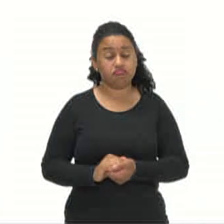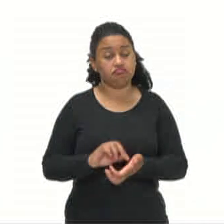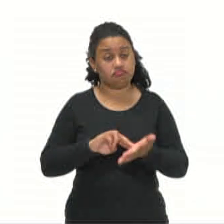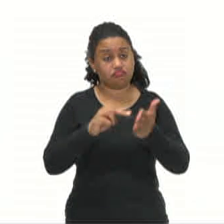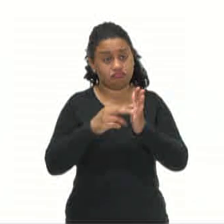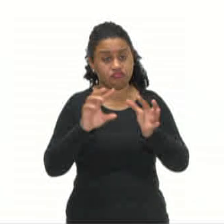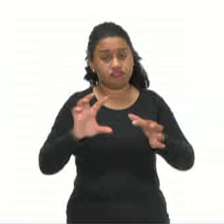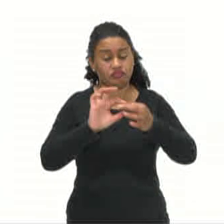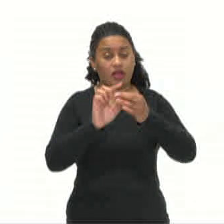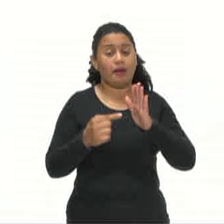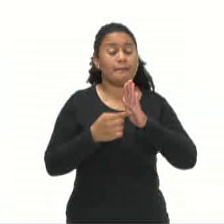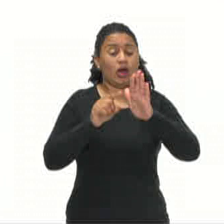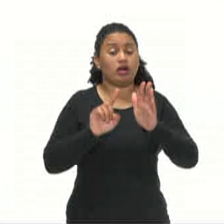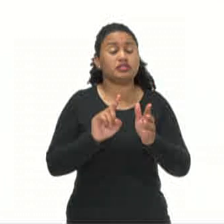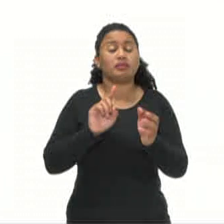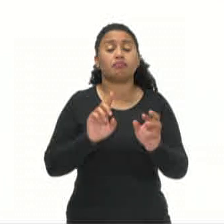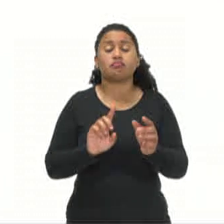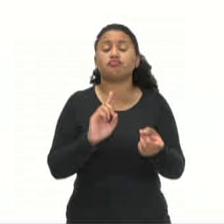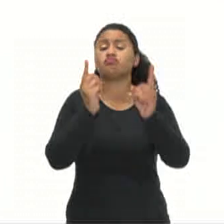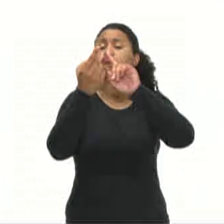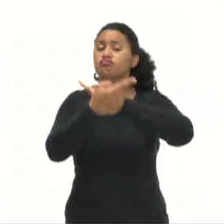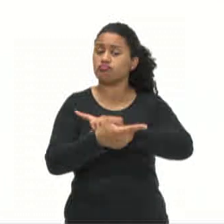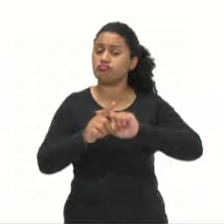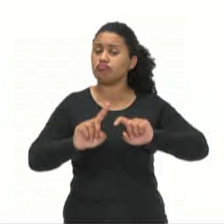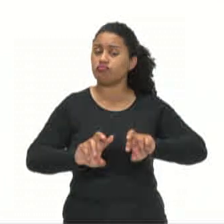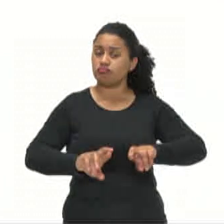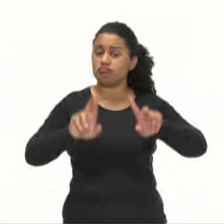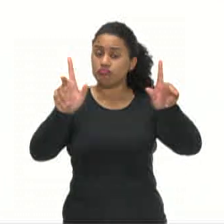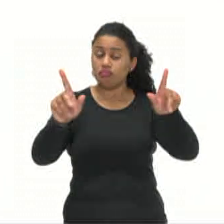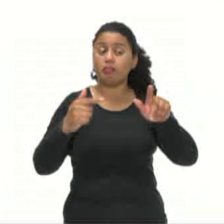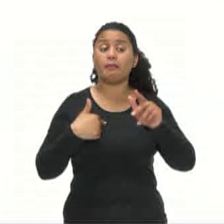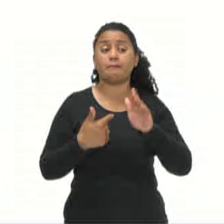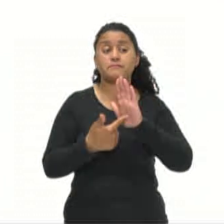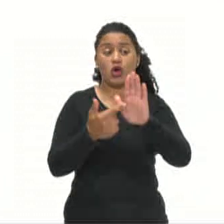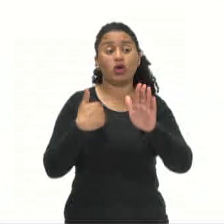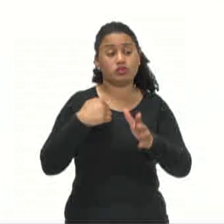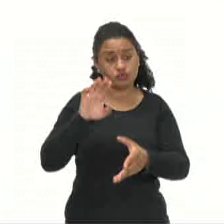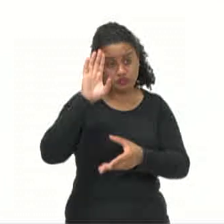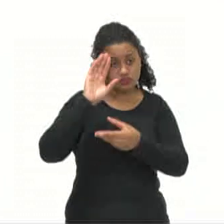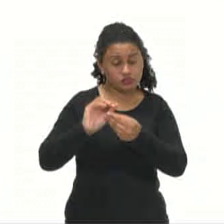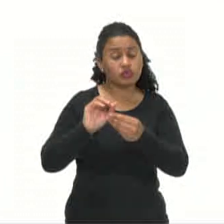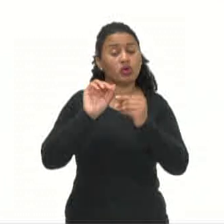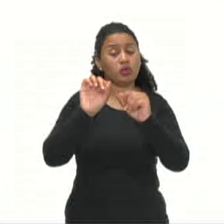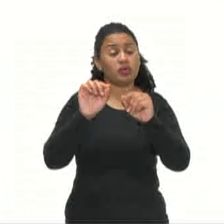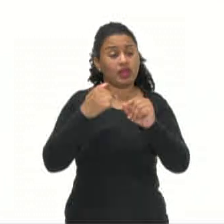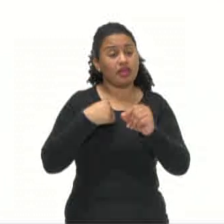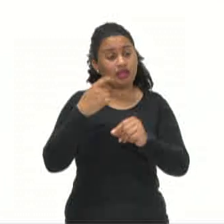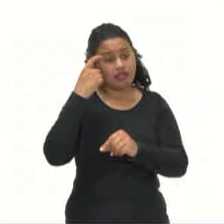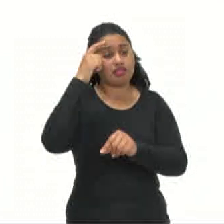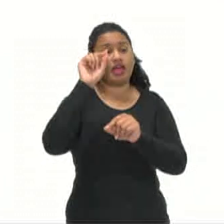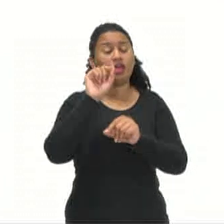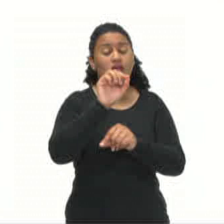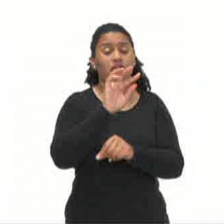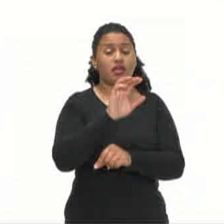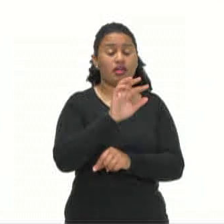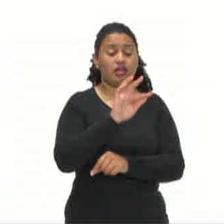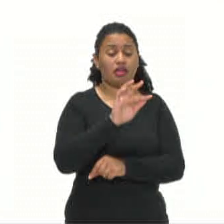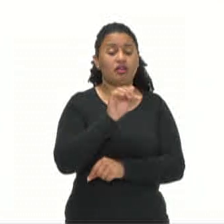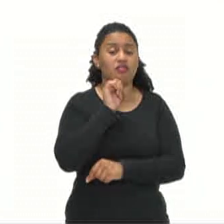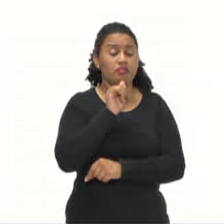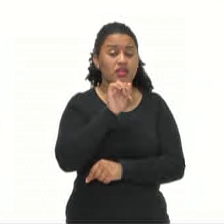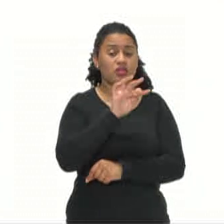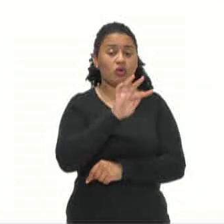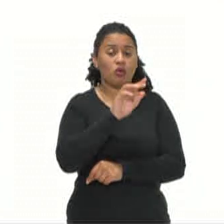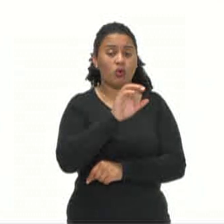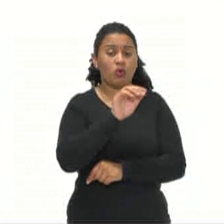a diversidade, ideias opostas, compreende-se que o efeito é a ideia de que o feminino de cupim não é